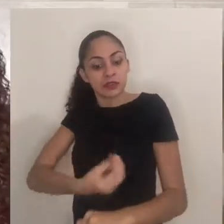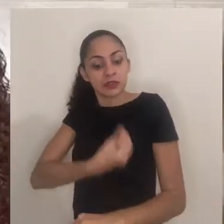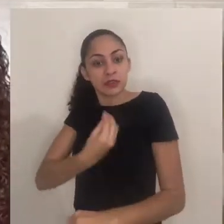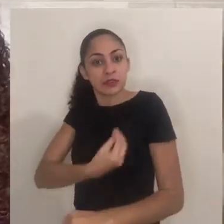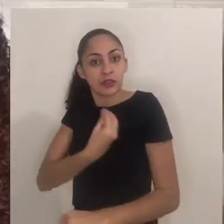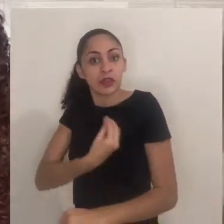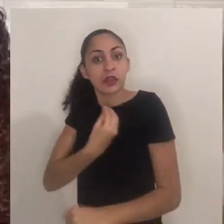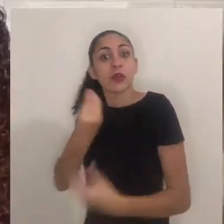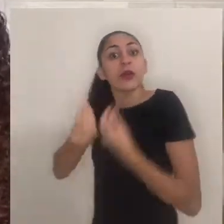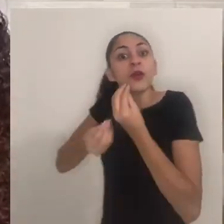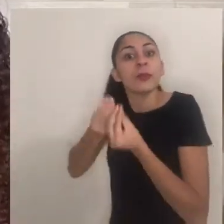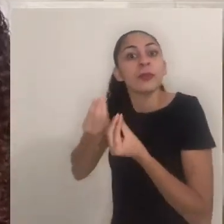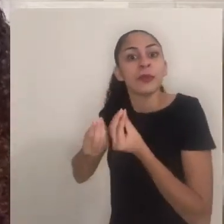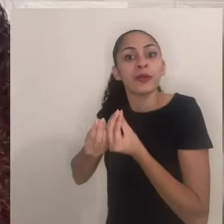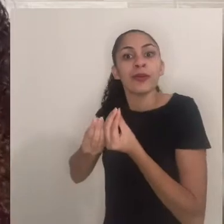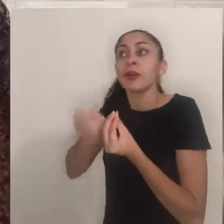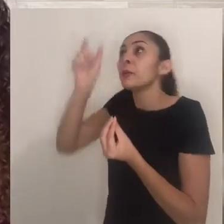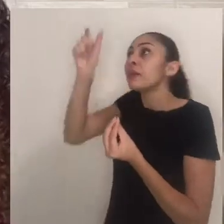de viver